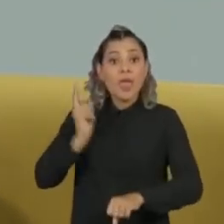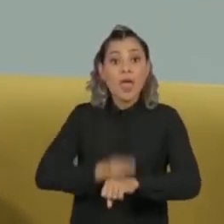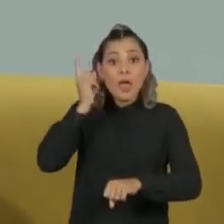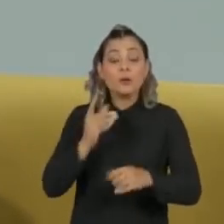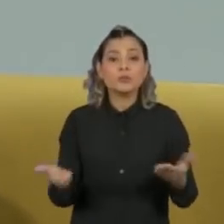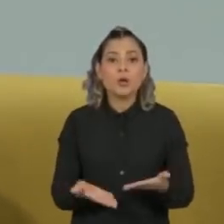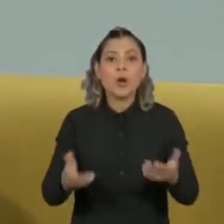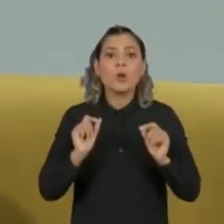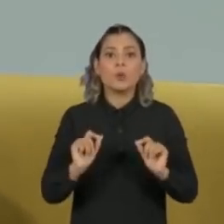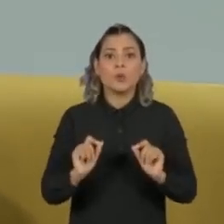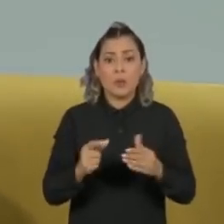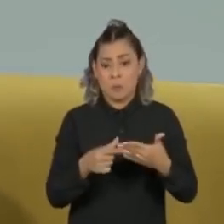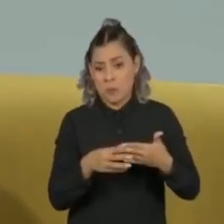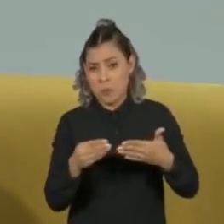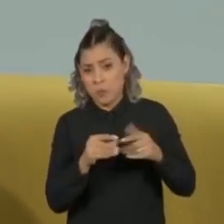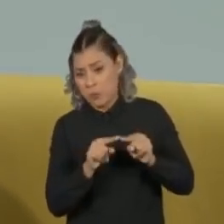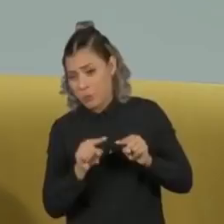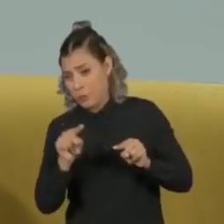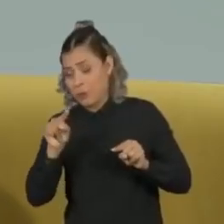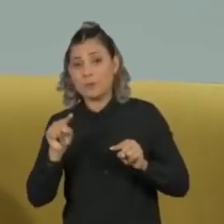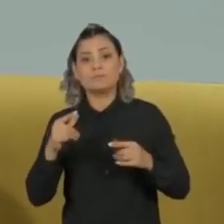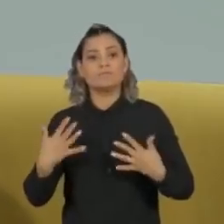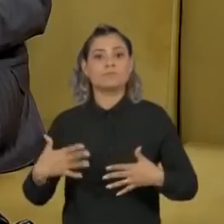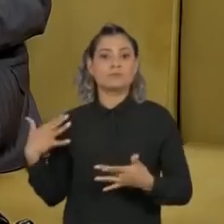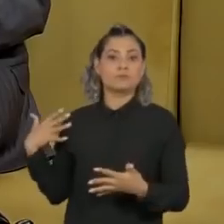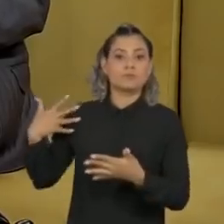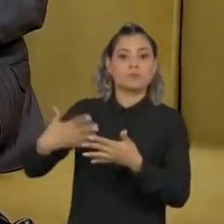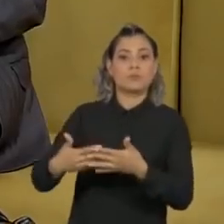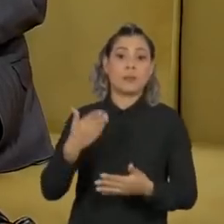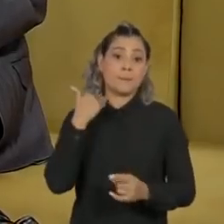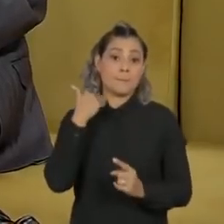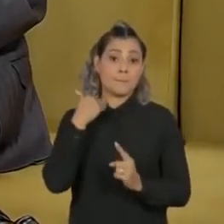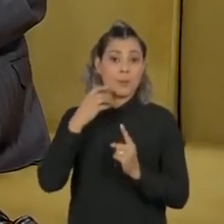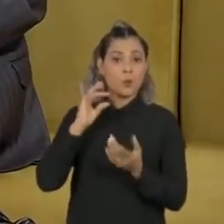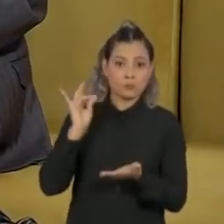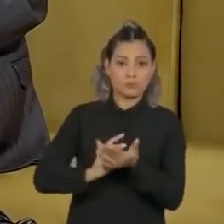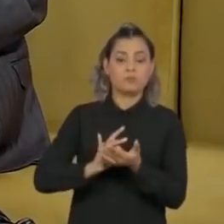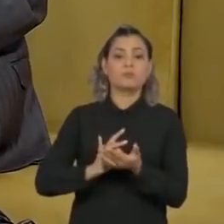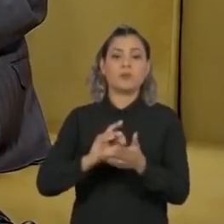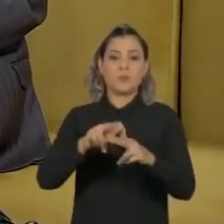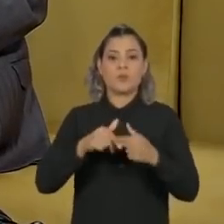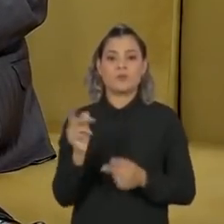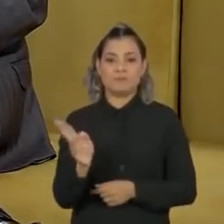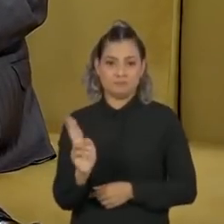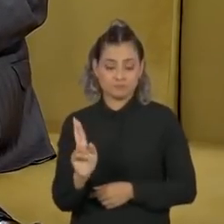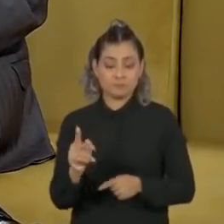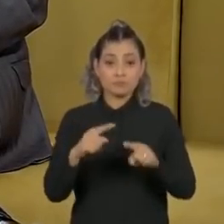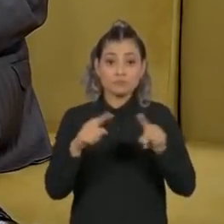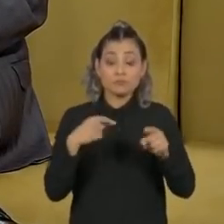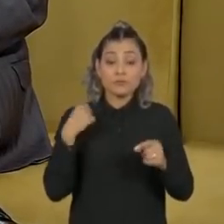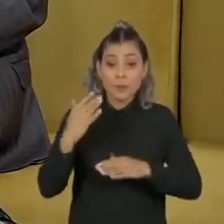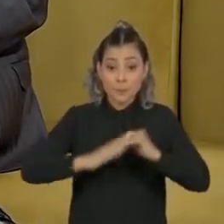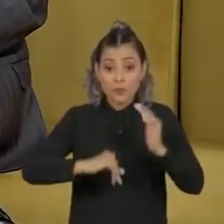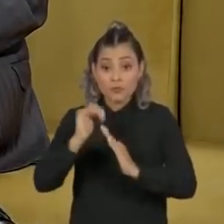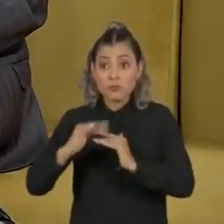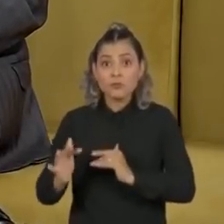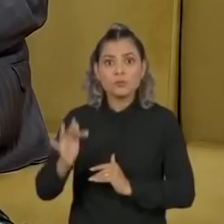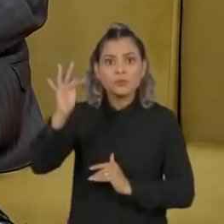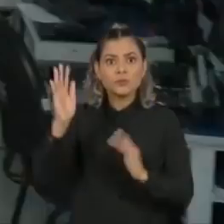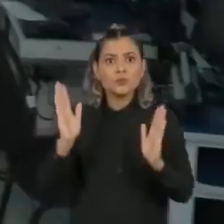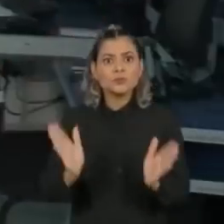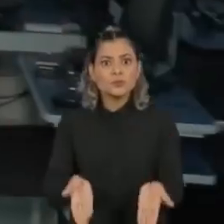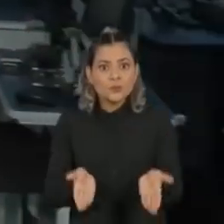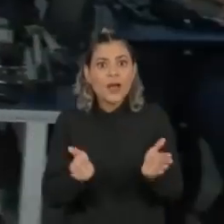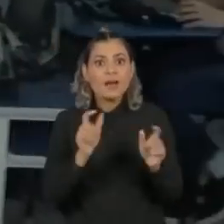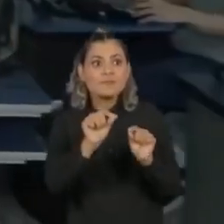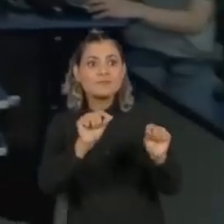chega ao maior valor desde a criação do Plano Real. No estúdio, as profissões do futuro já estão entre